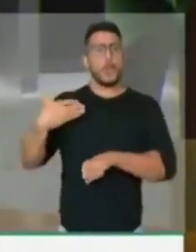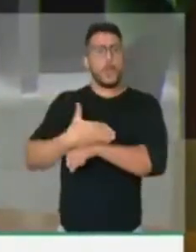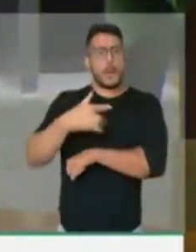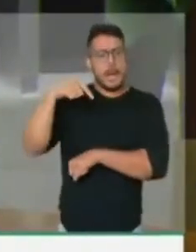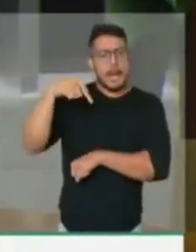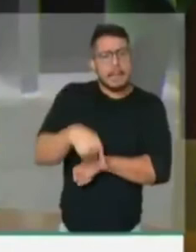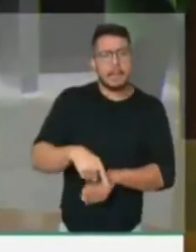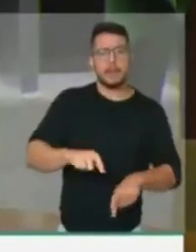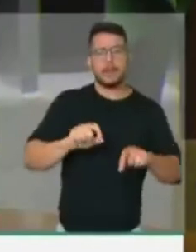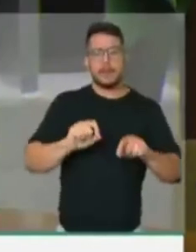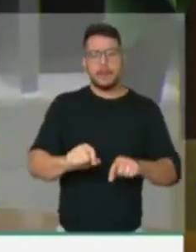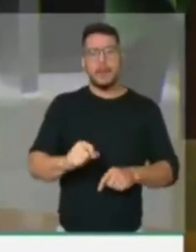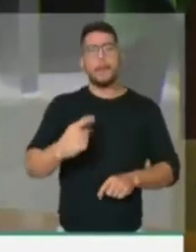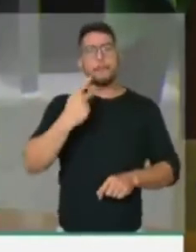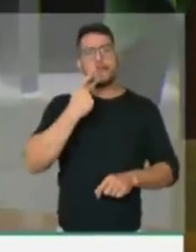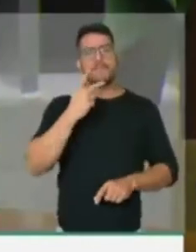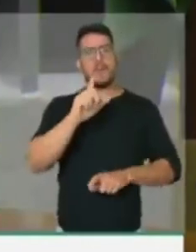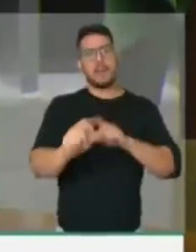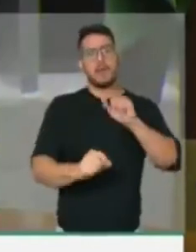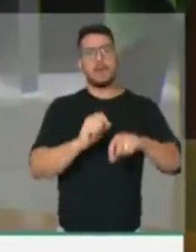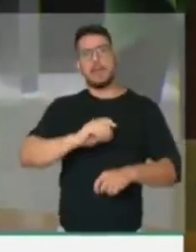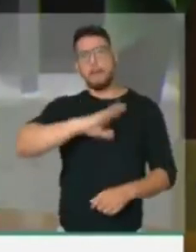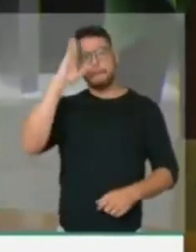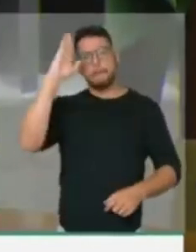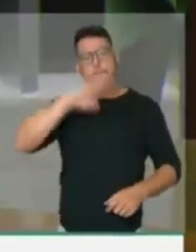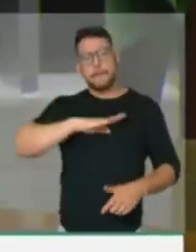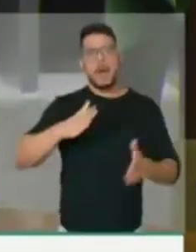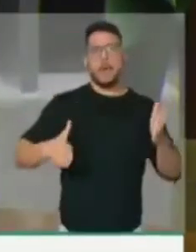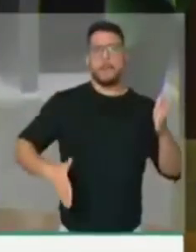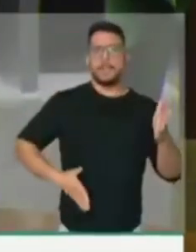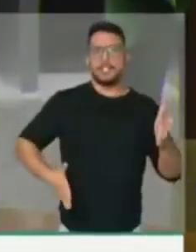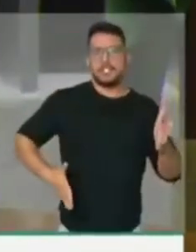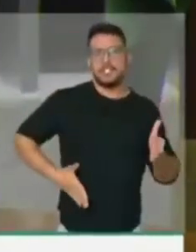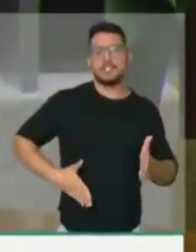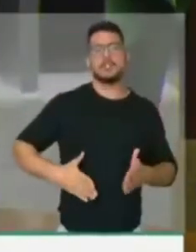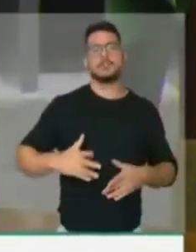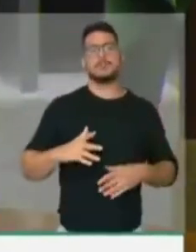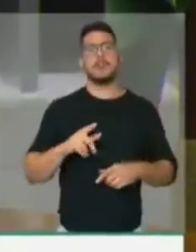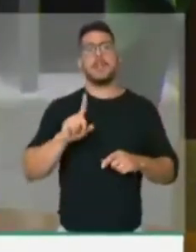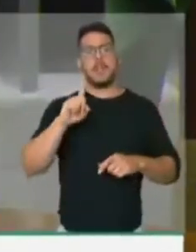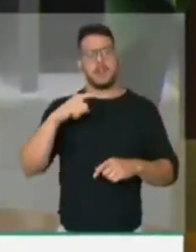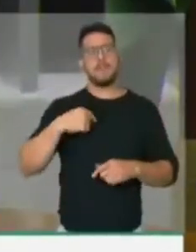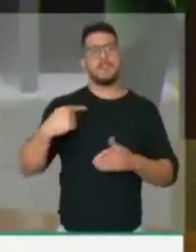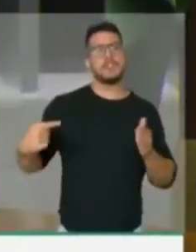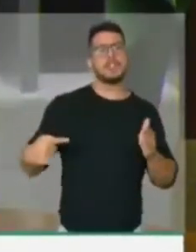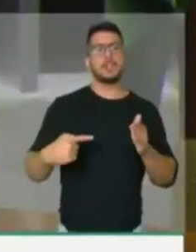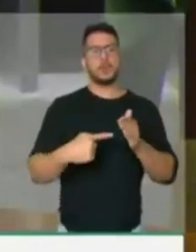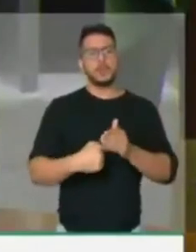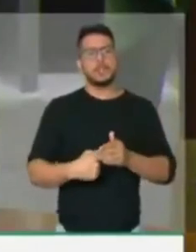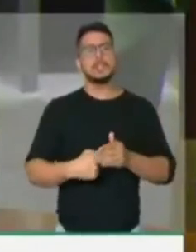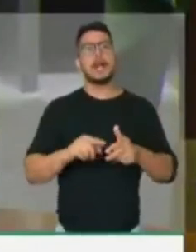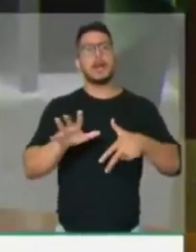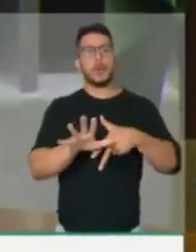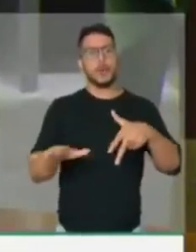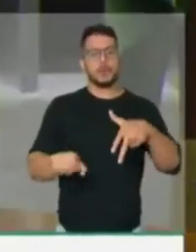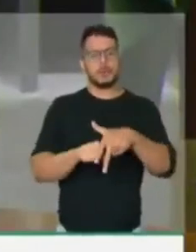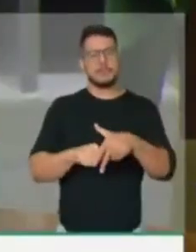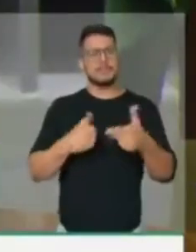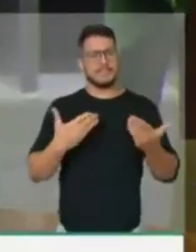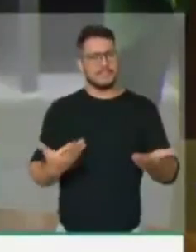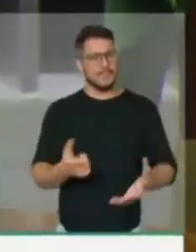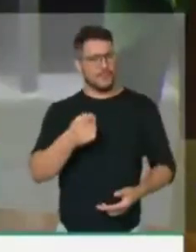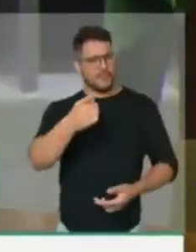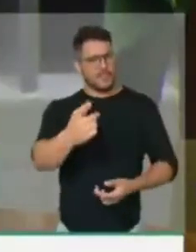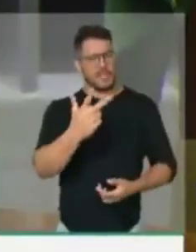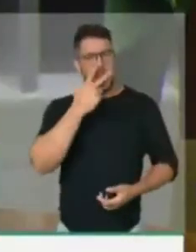para descer o cacete em político bandido, em corrupto, que eu ia denunciar casos de corrupção. O senhor acha